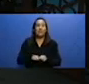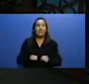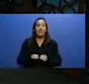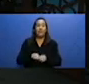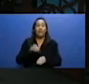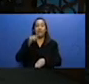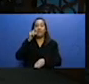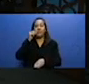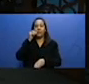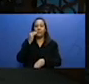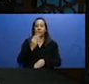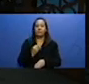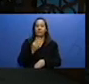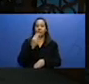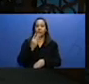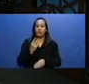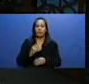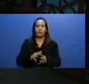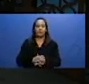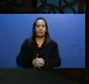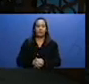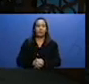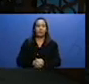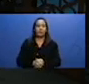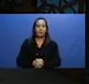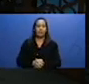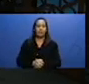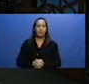lápis de cor. Já tá no jeito, né? Vamos lá.